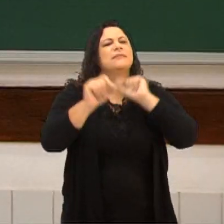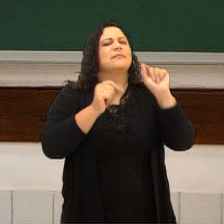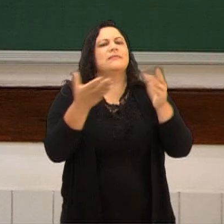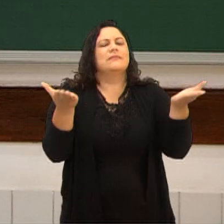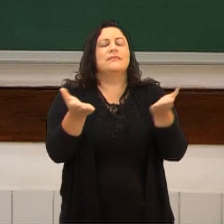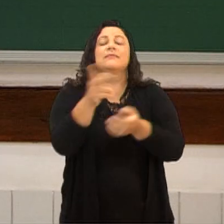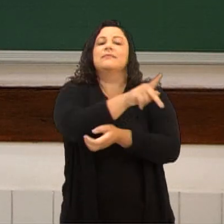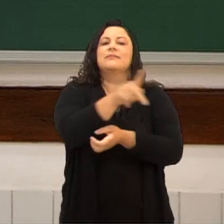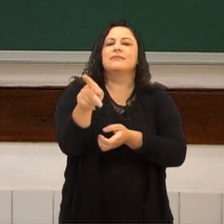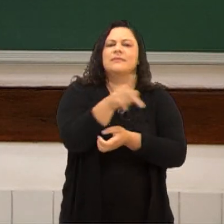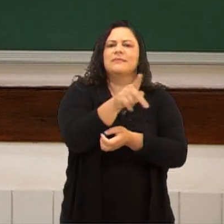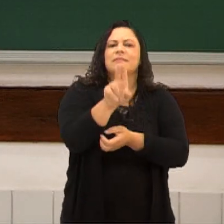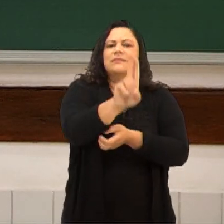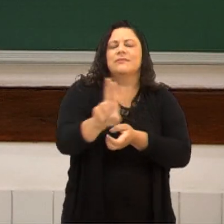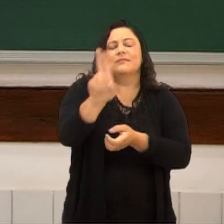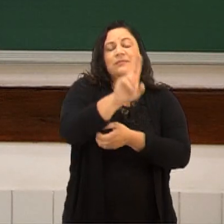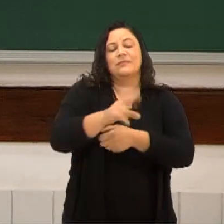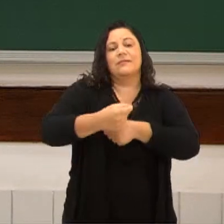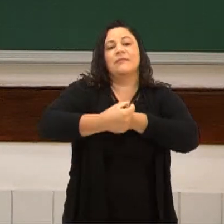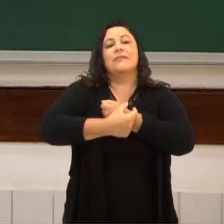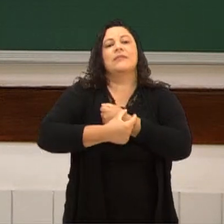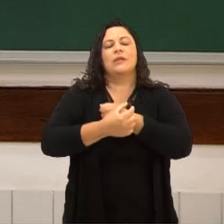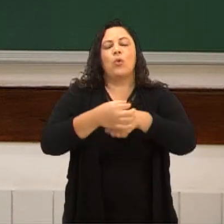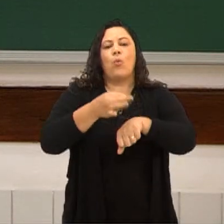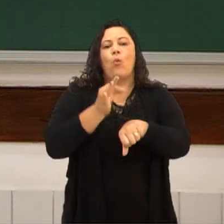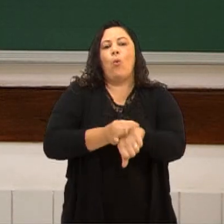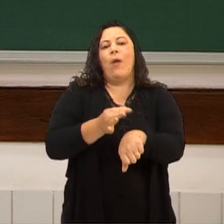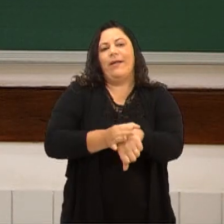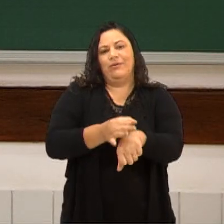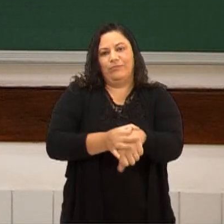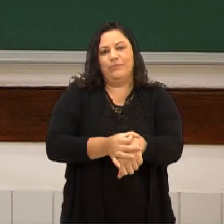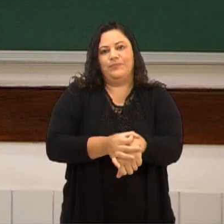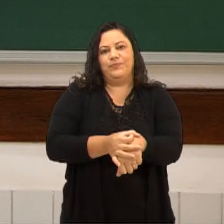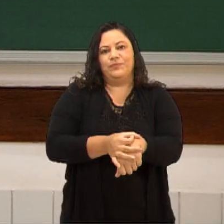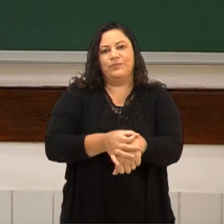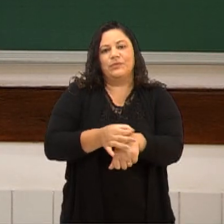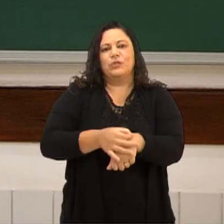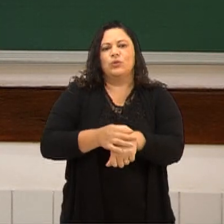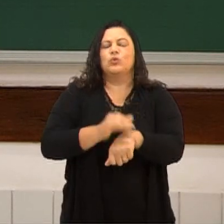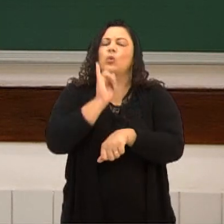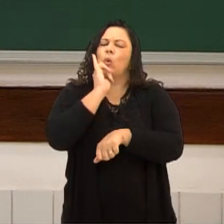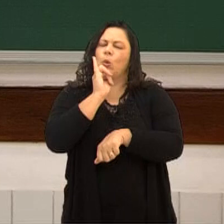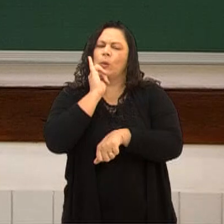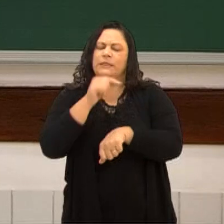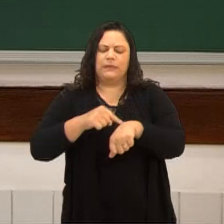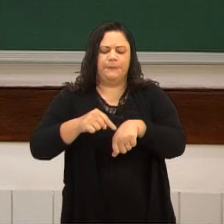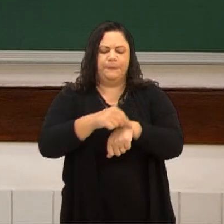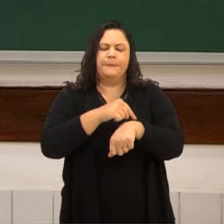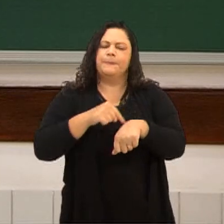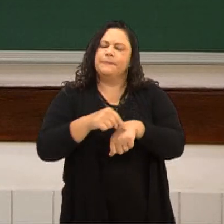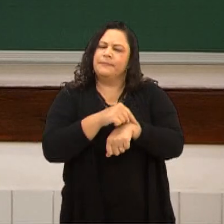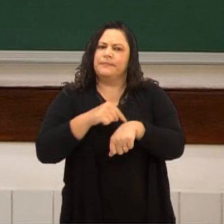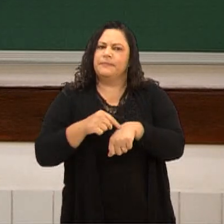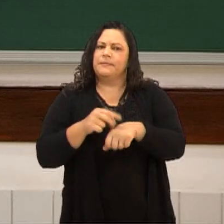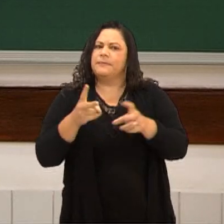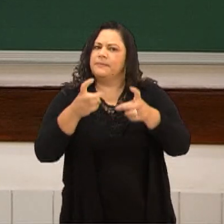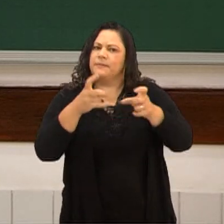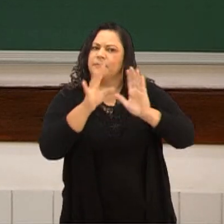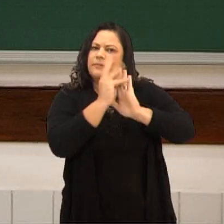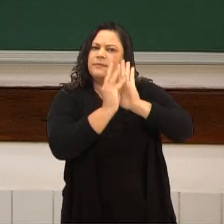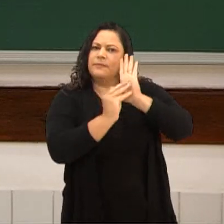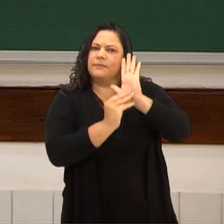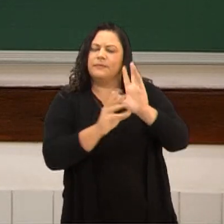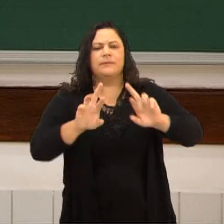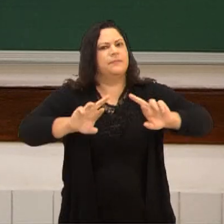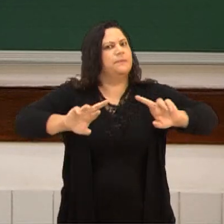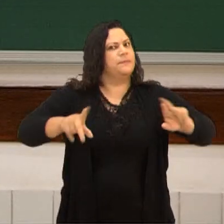vai usar o quê? O relógio como exemplo para vocês, para nós começarmos a olharmos esse conteúdo de uma forma diferente. Então, eu